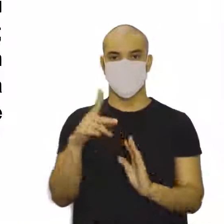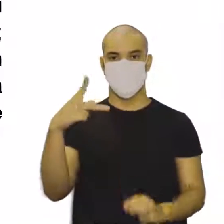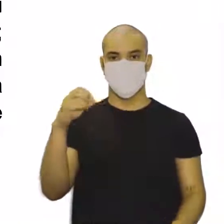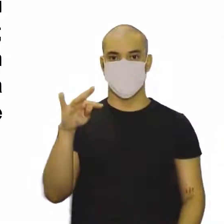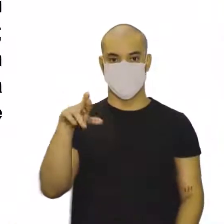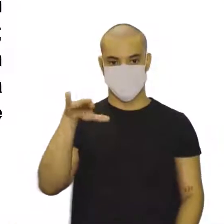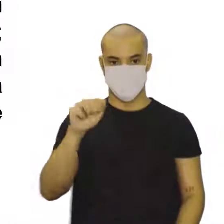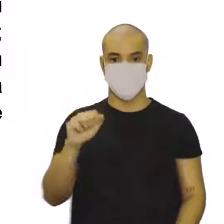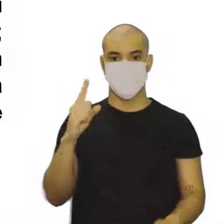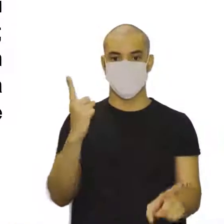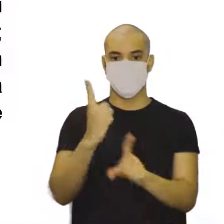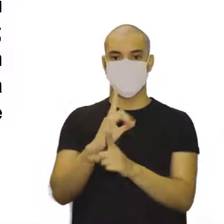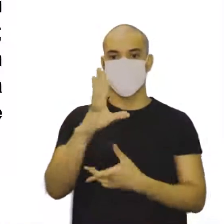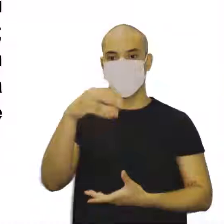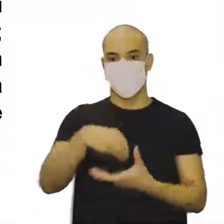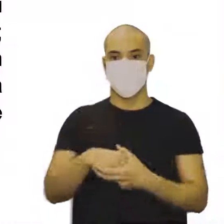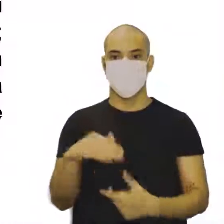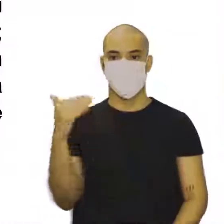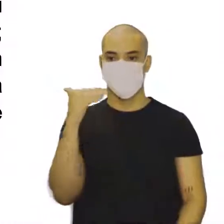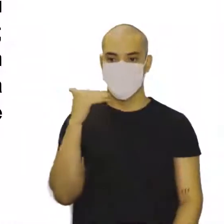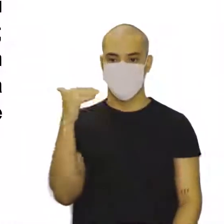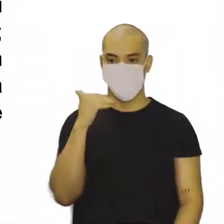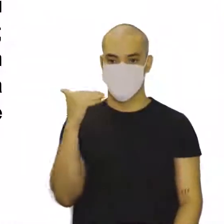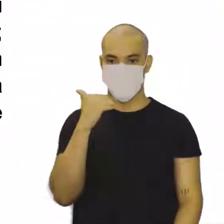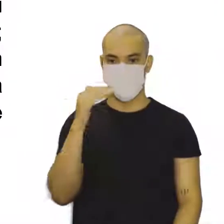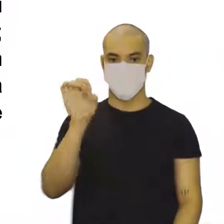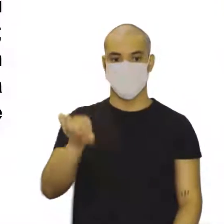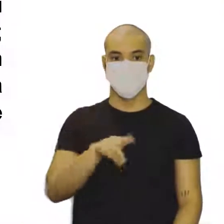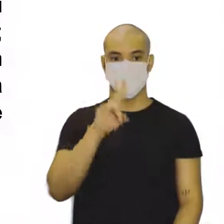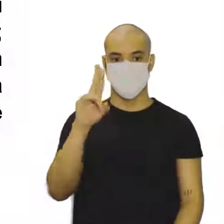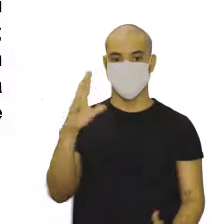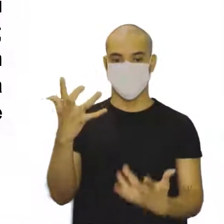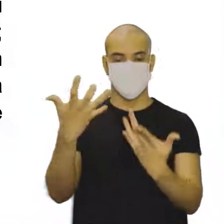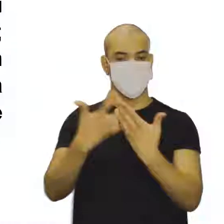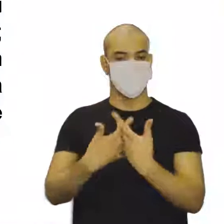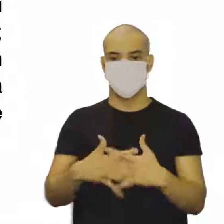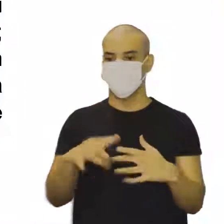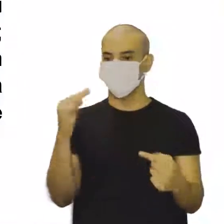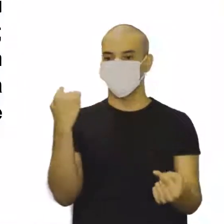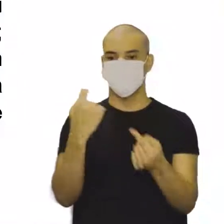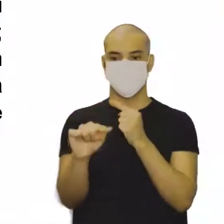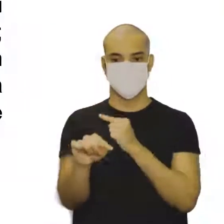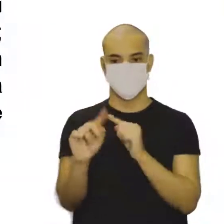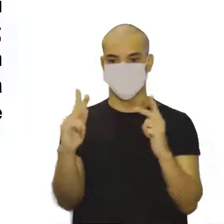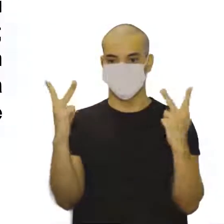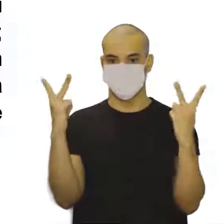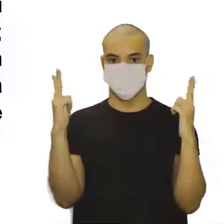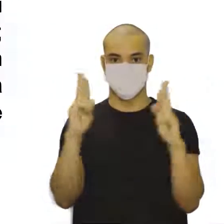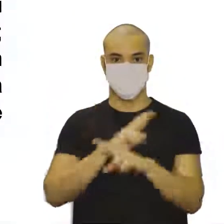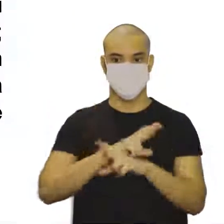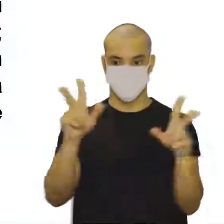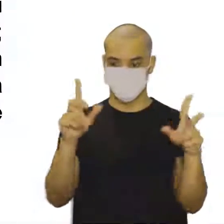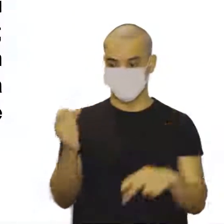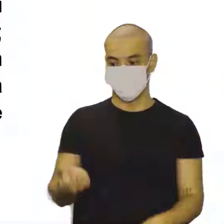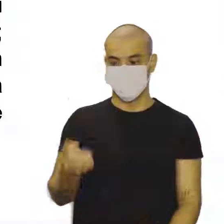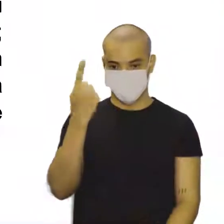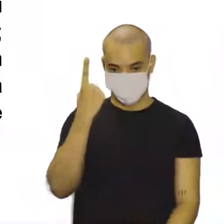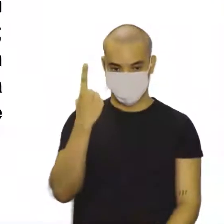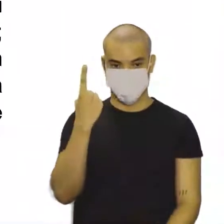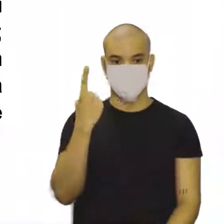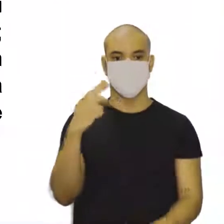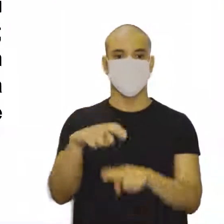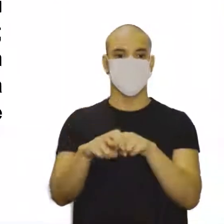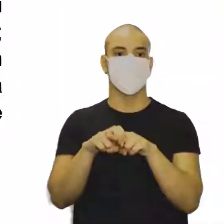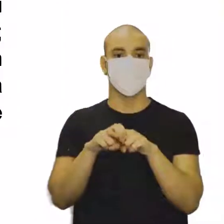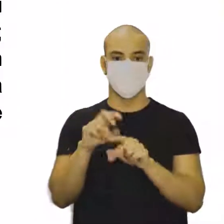potência que se encontra defeituosa ou operando fora de suas condições normais. Então, olha